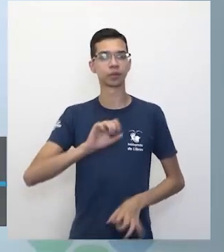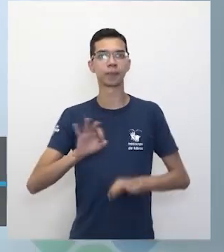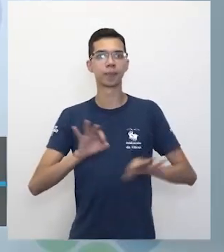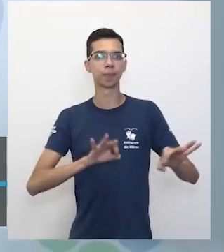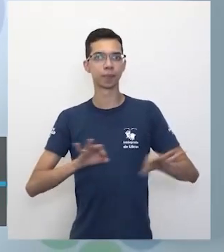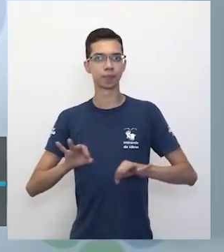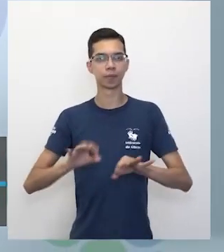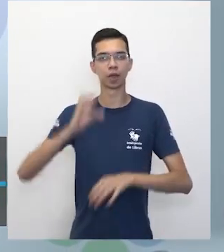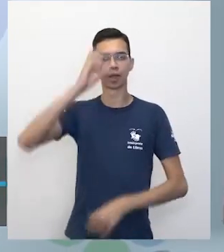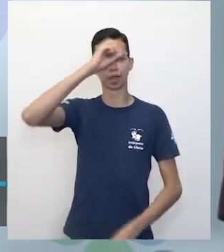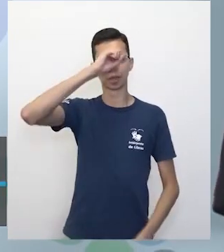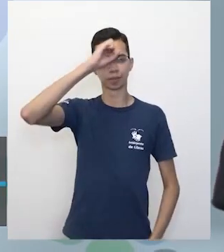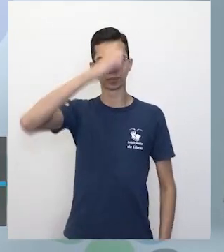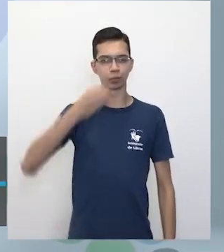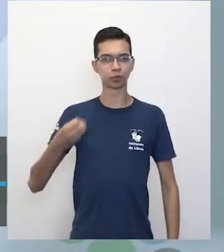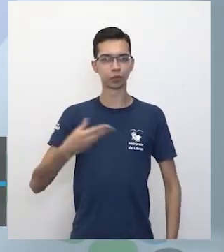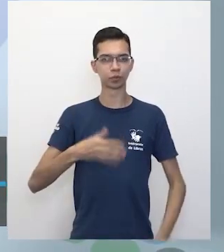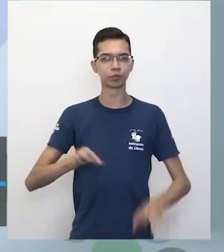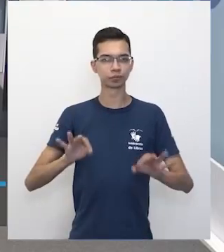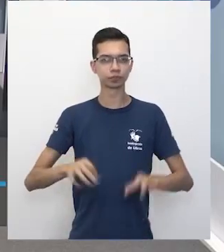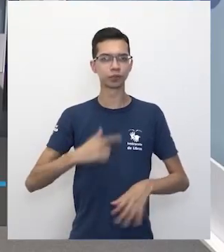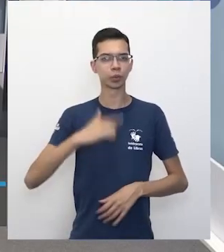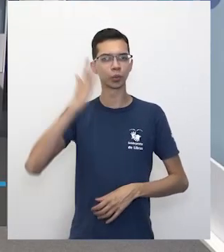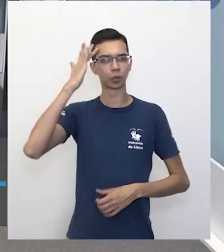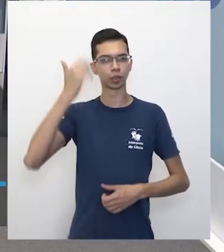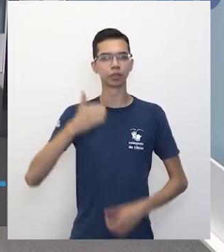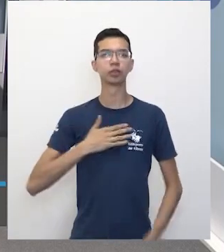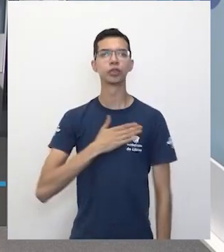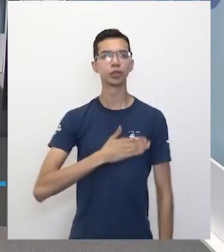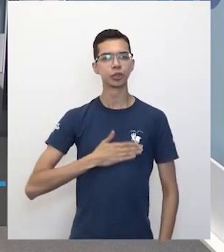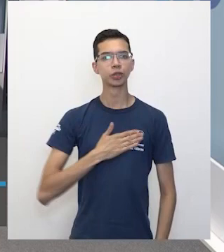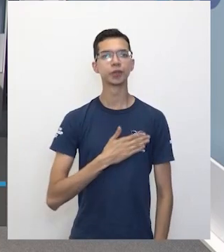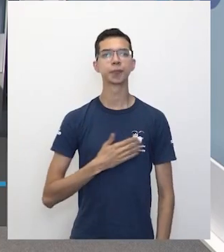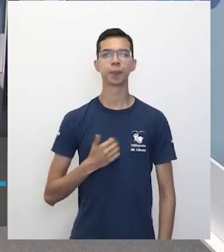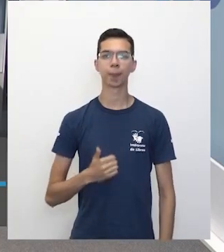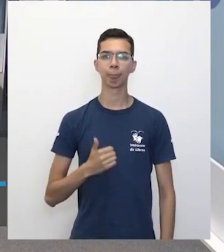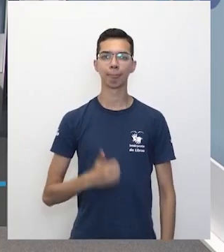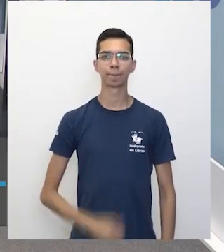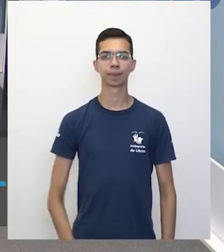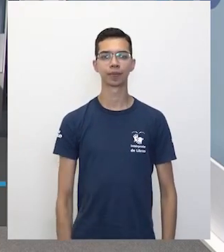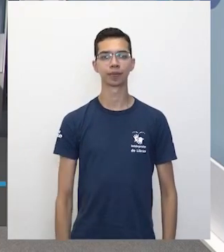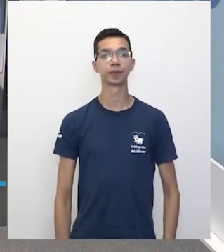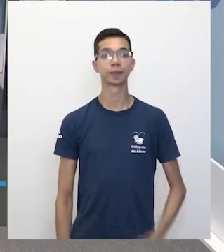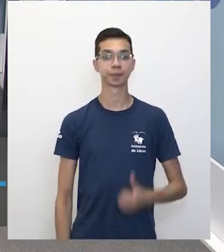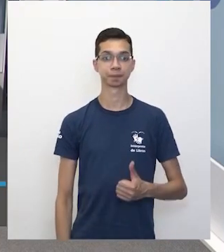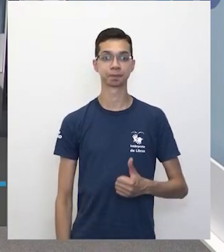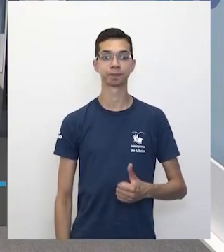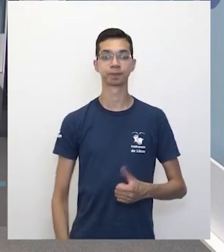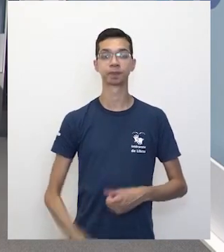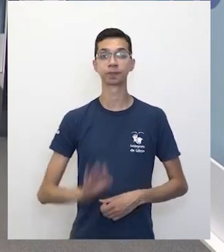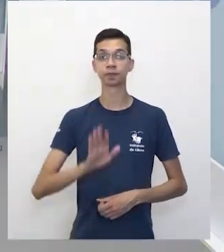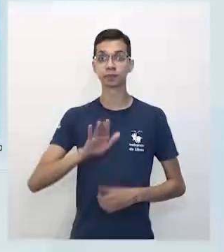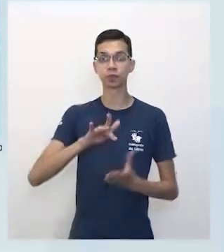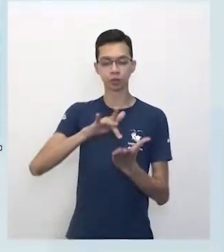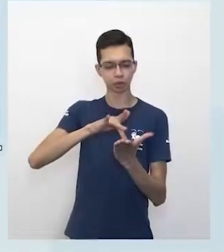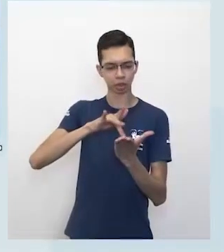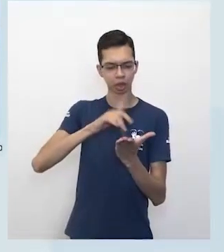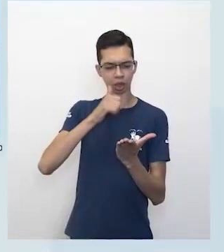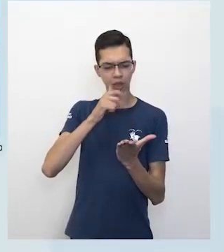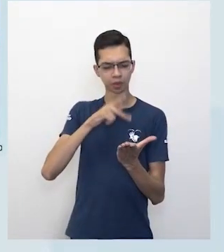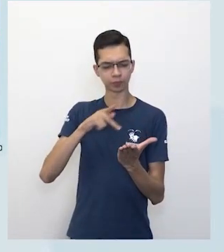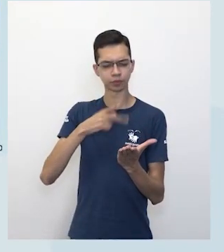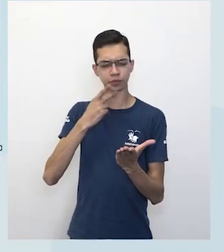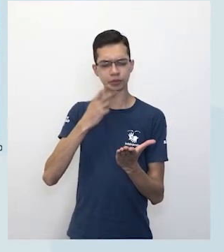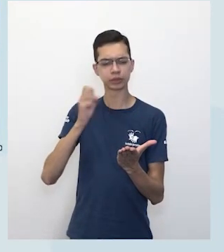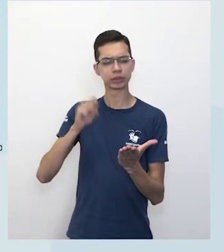tudo e aprende algo novo, né? Eu acho que está muito bom, estou gostando. Então, deixa eu ver. Sim, a Pro Tereza de sim.